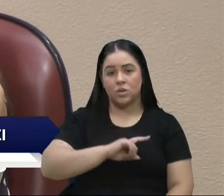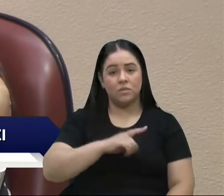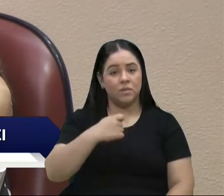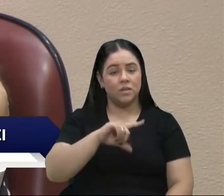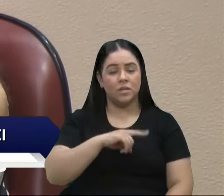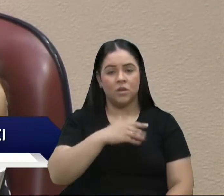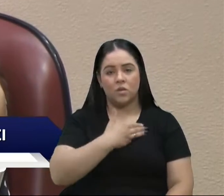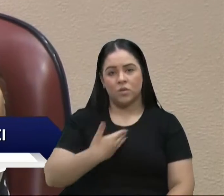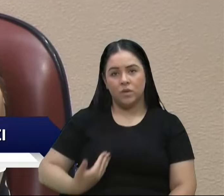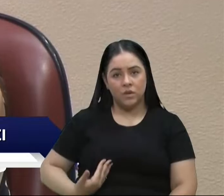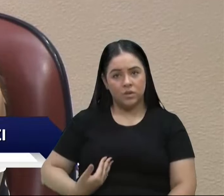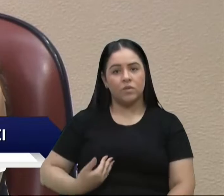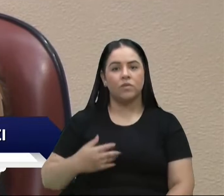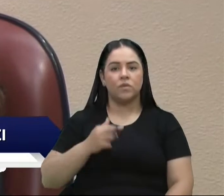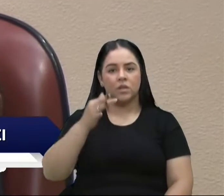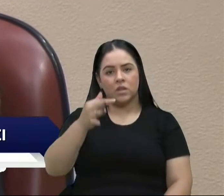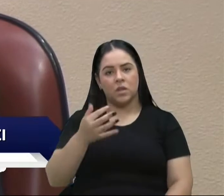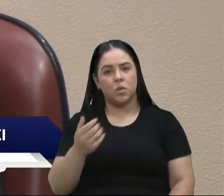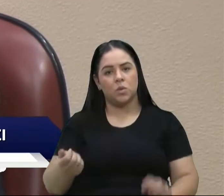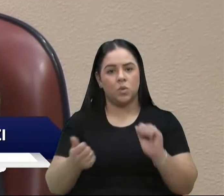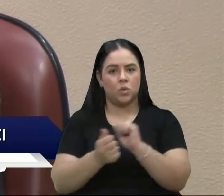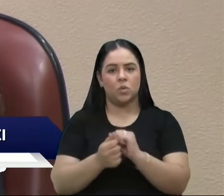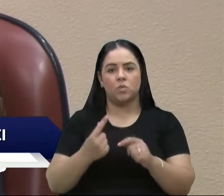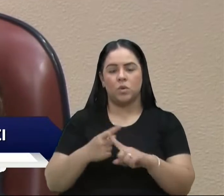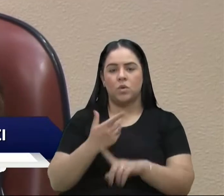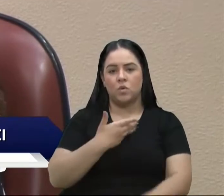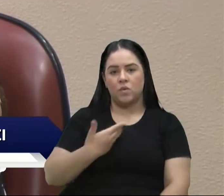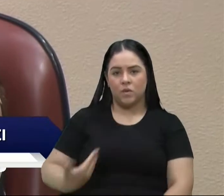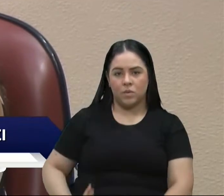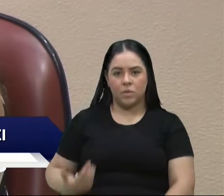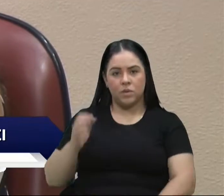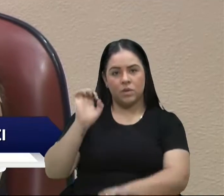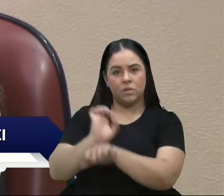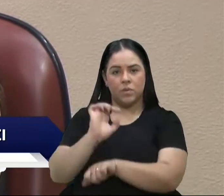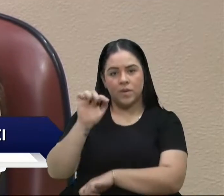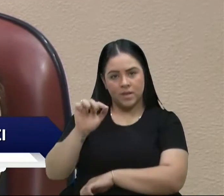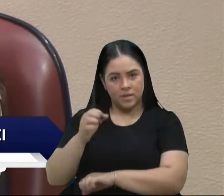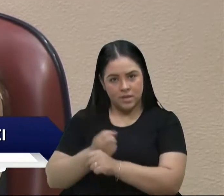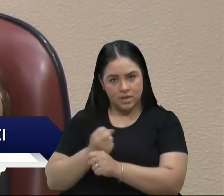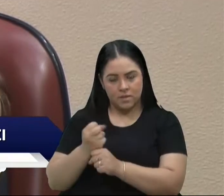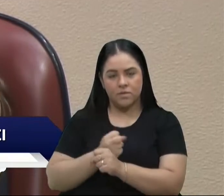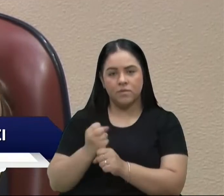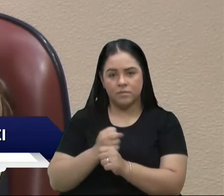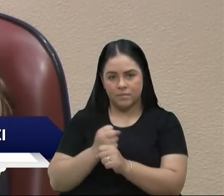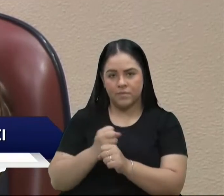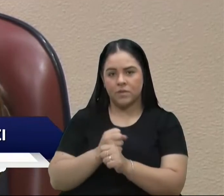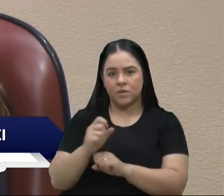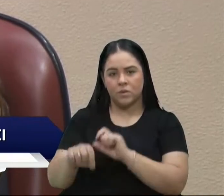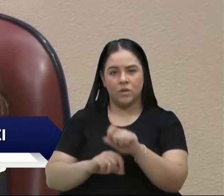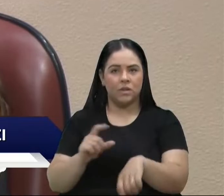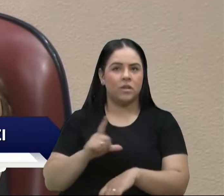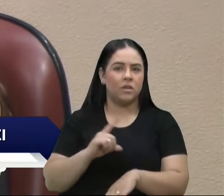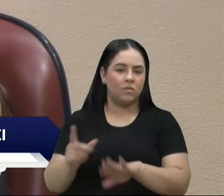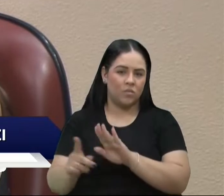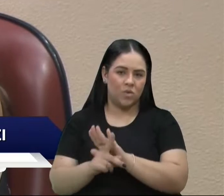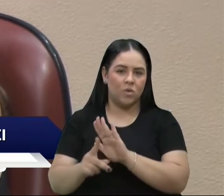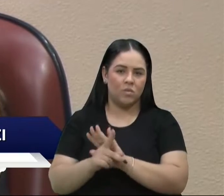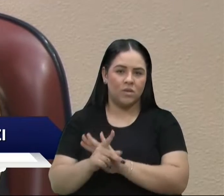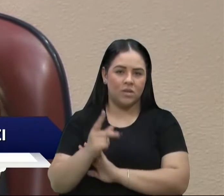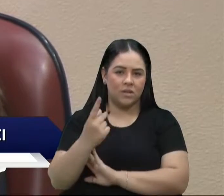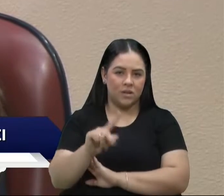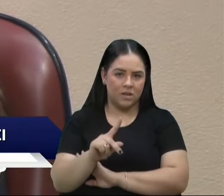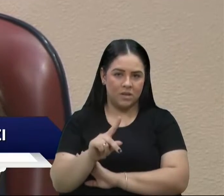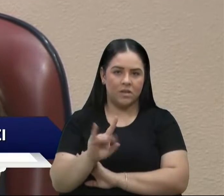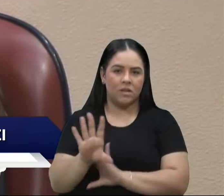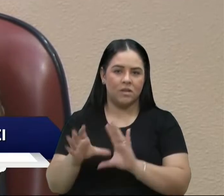governo federal para essa conversa. O governo estadual, neste ano, e aí uma postura louvável por parte da equipe